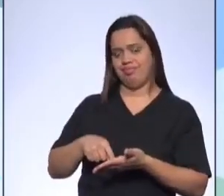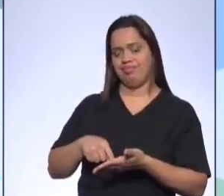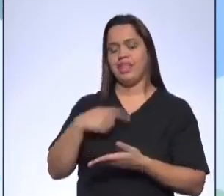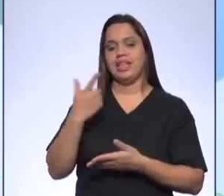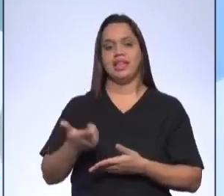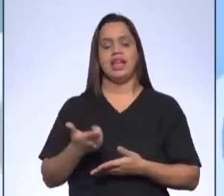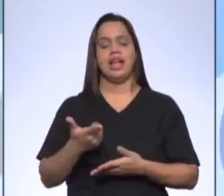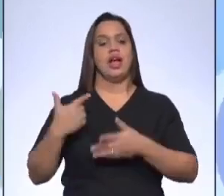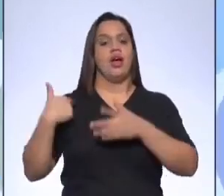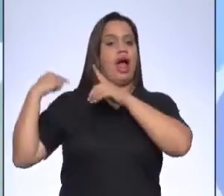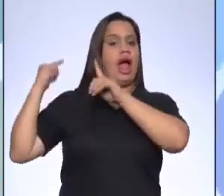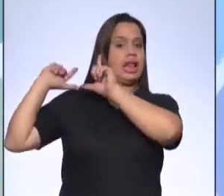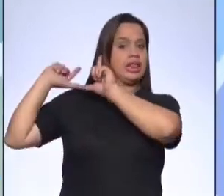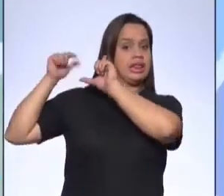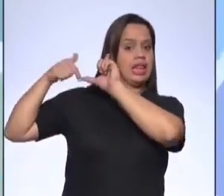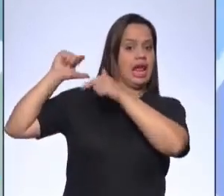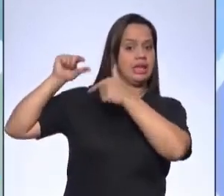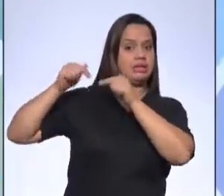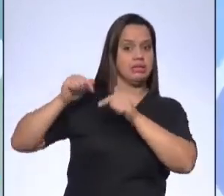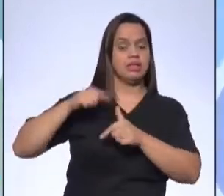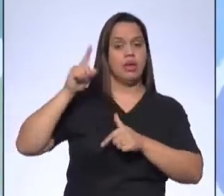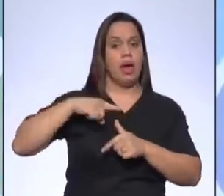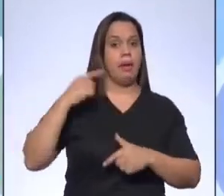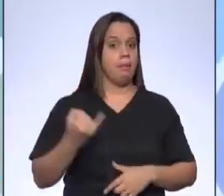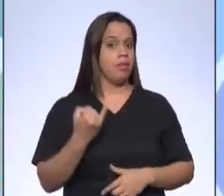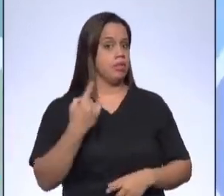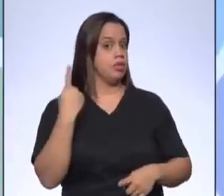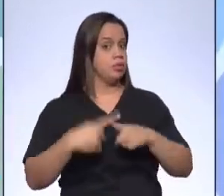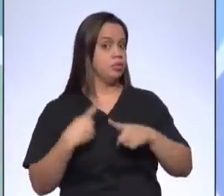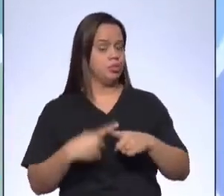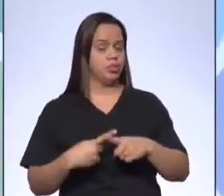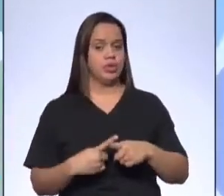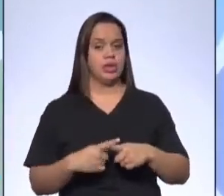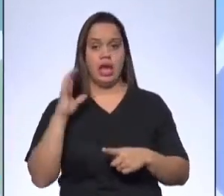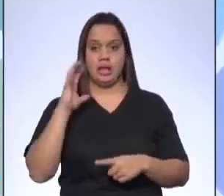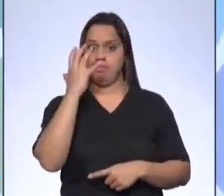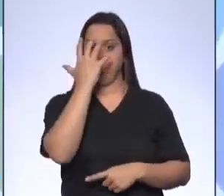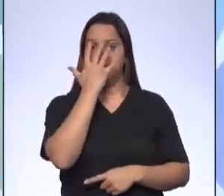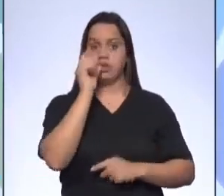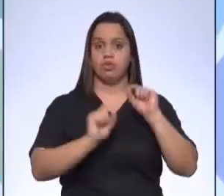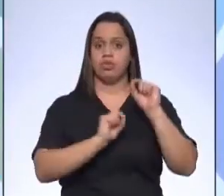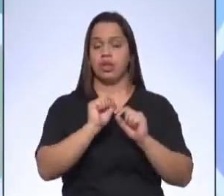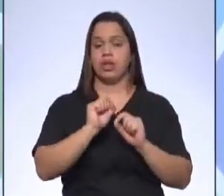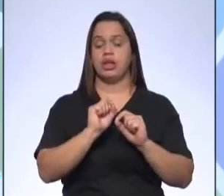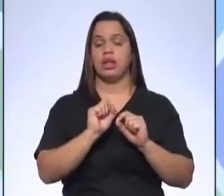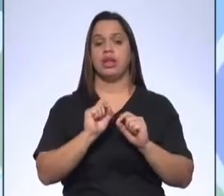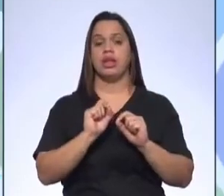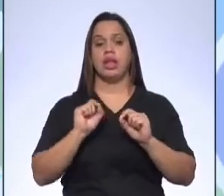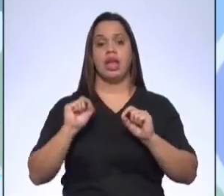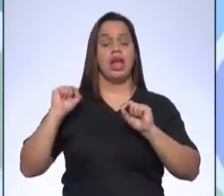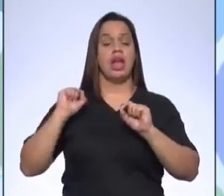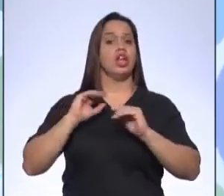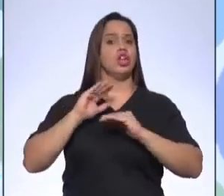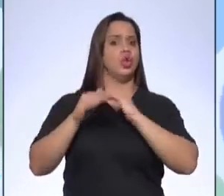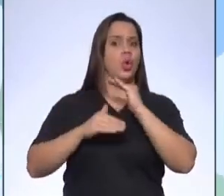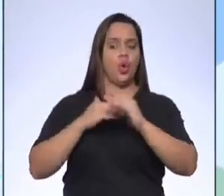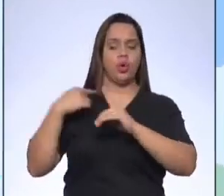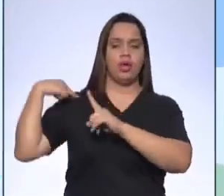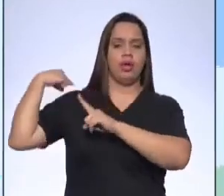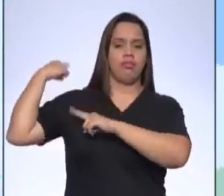de tradição ela é muito importante, porque as máscaras elas vão passando de geração em